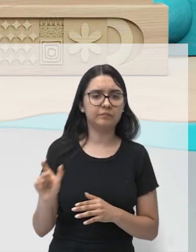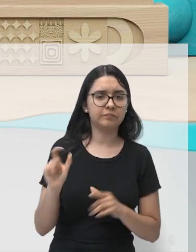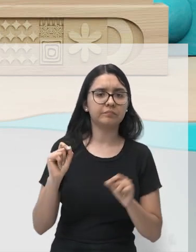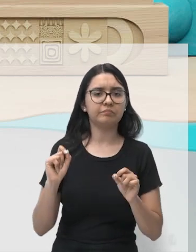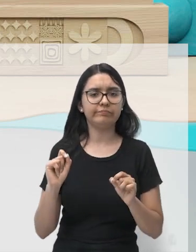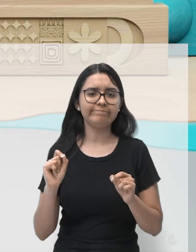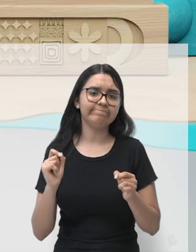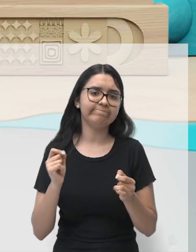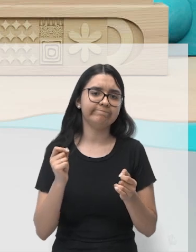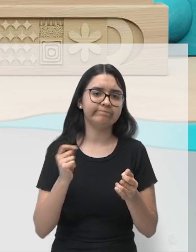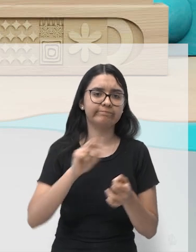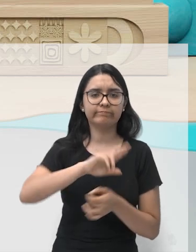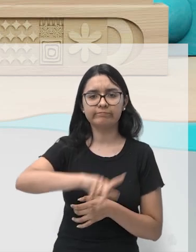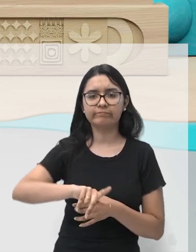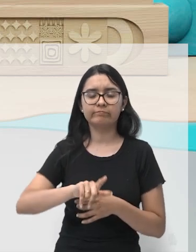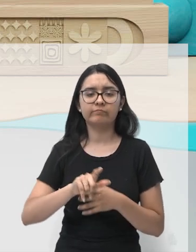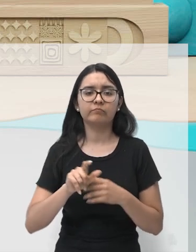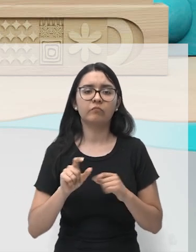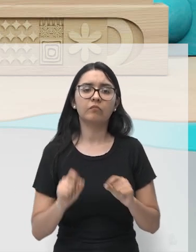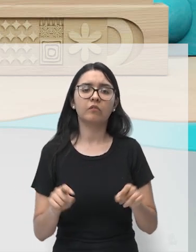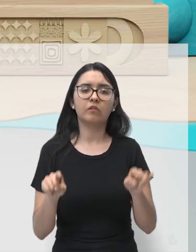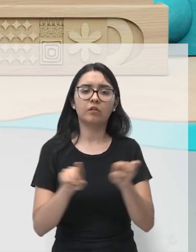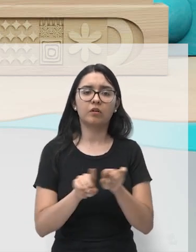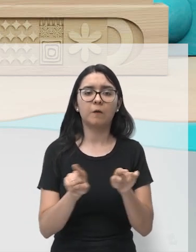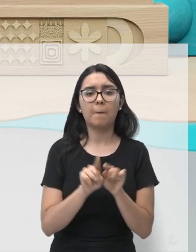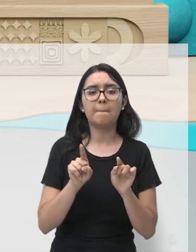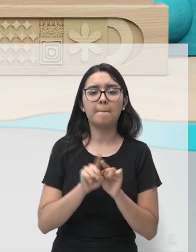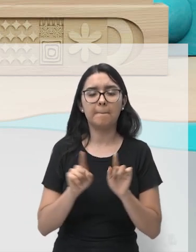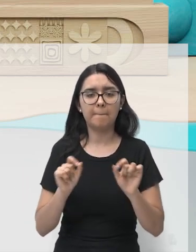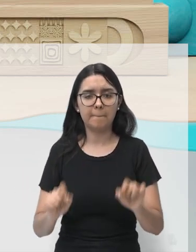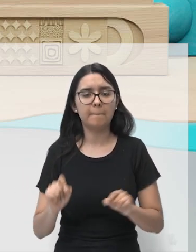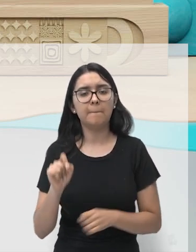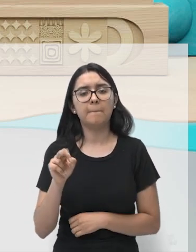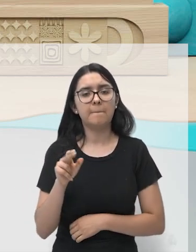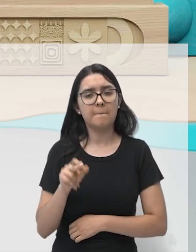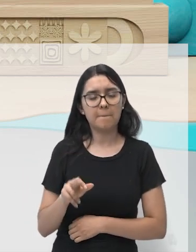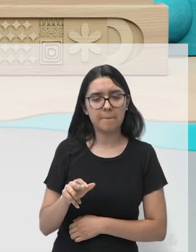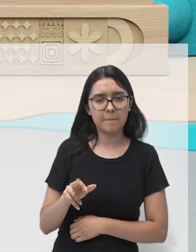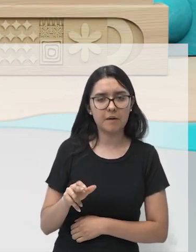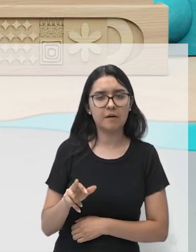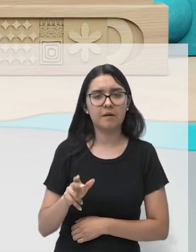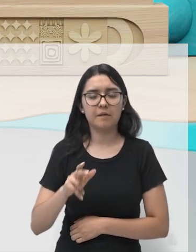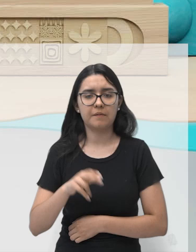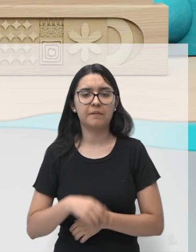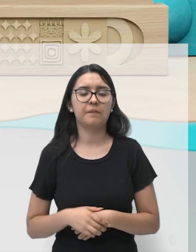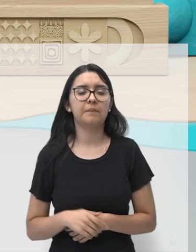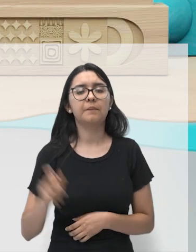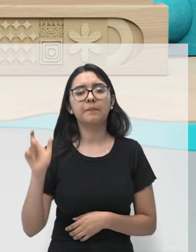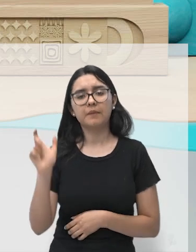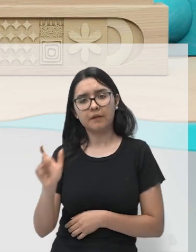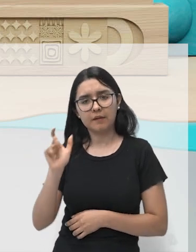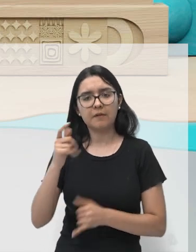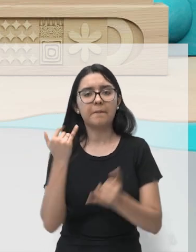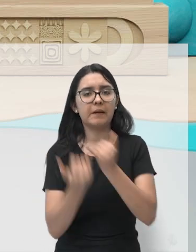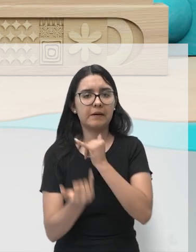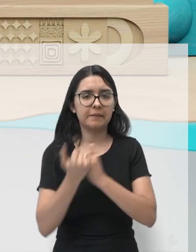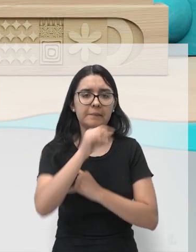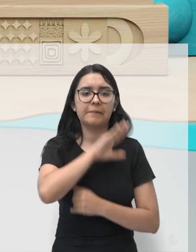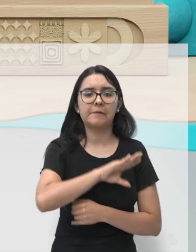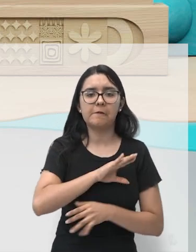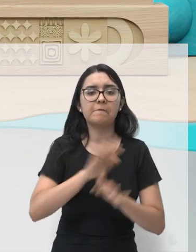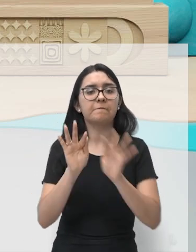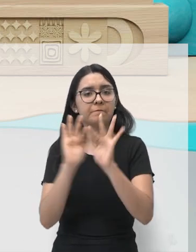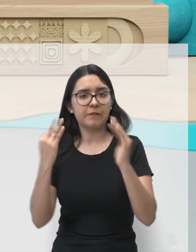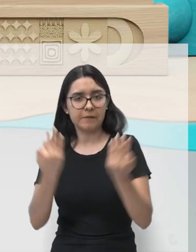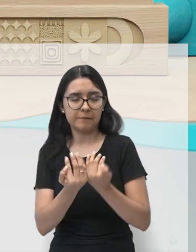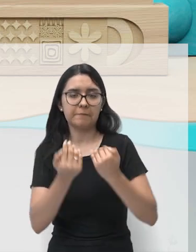brother, irmãos aqui, sisters, irmãs, part of, palavra cognata, family.